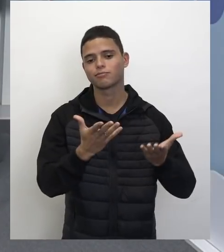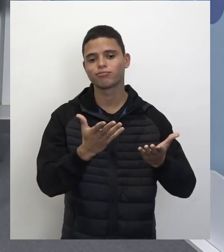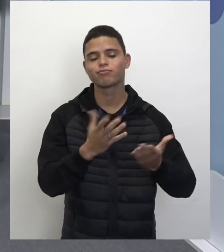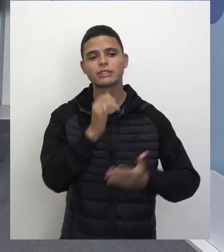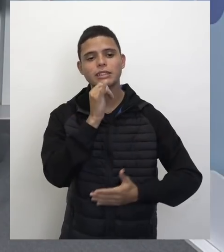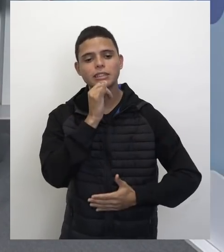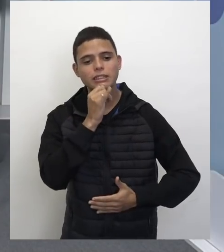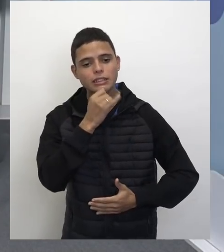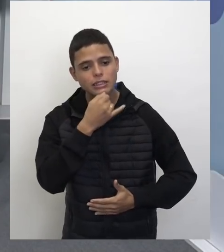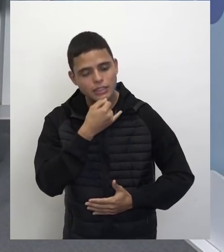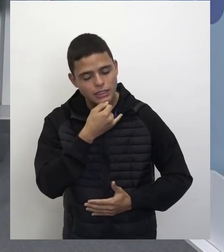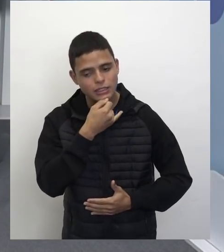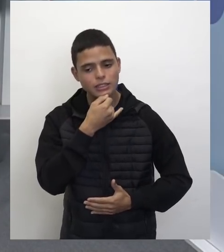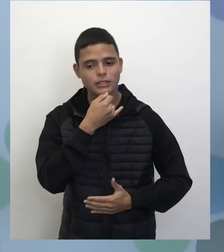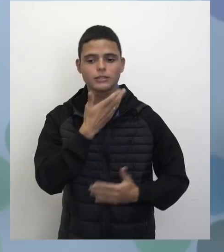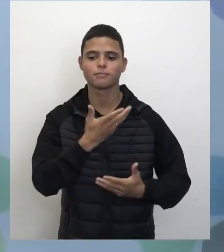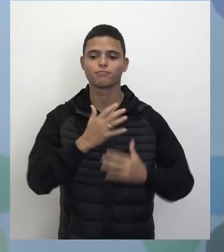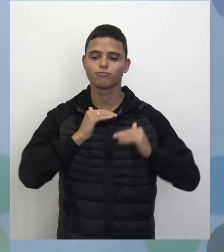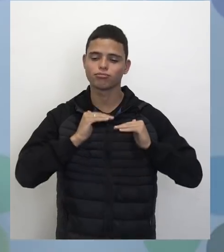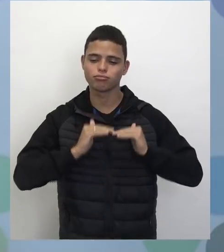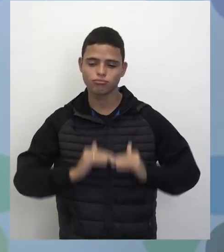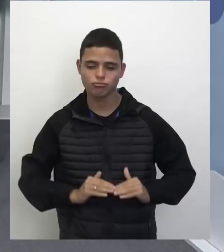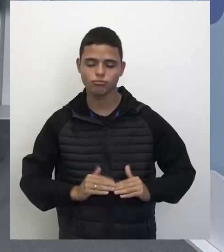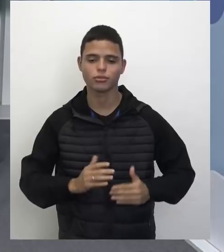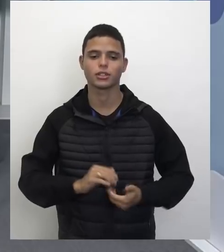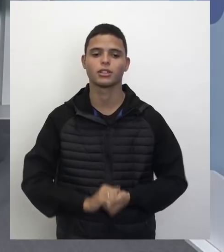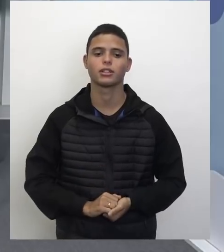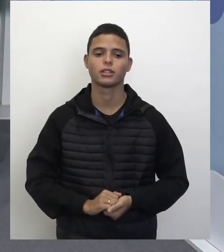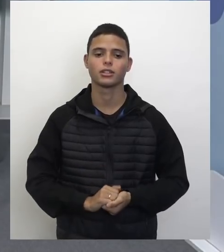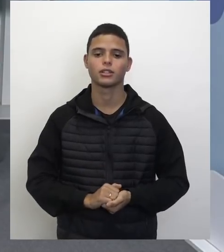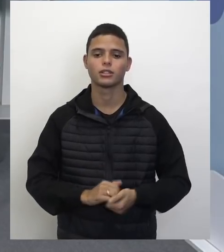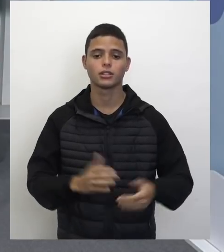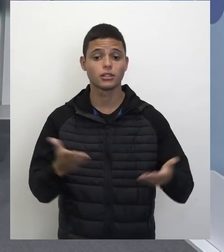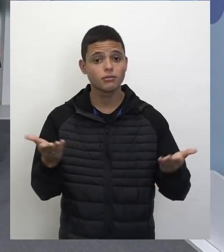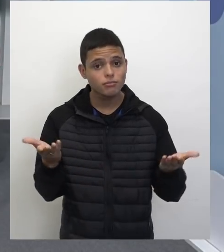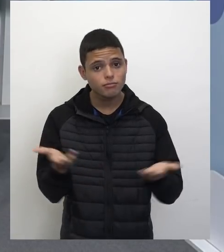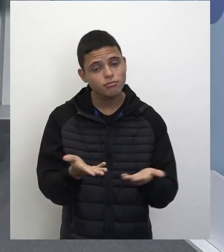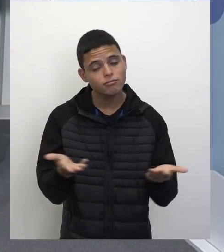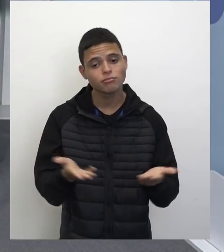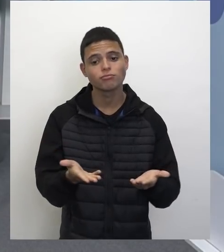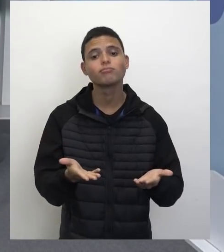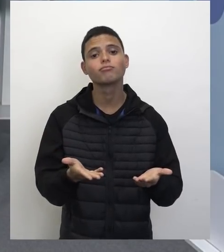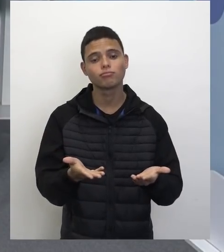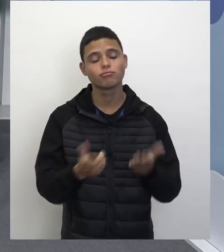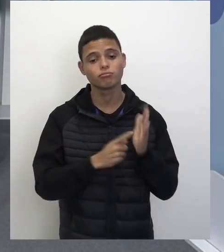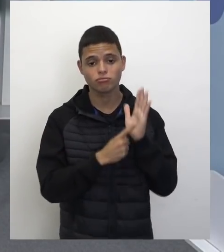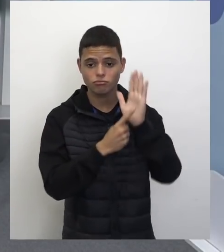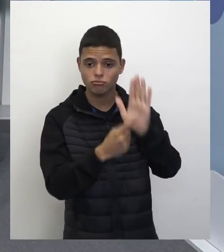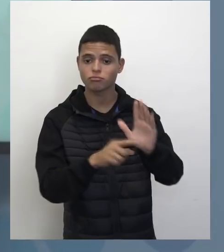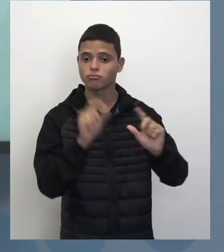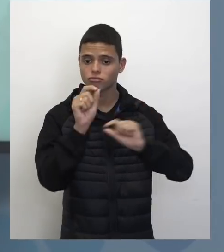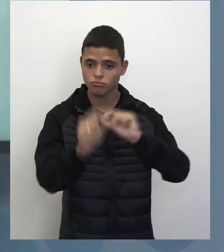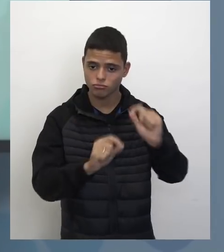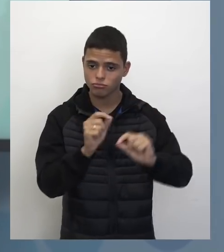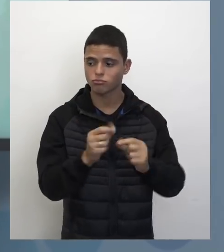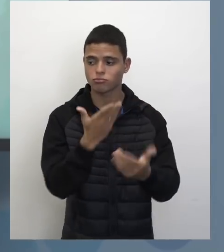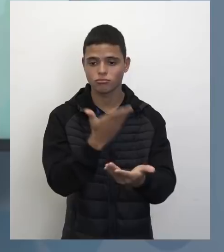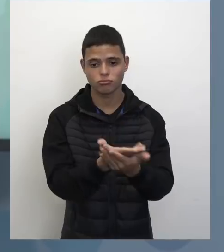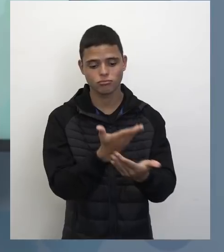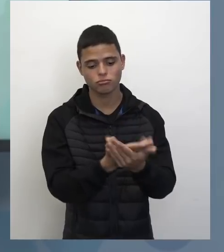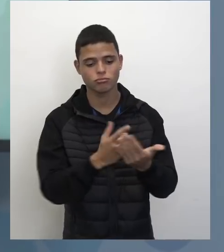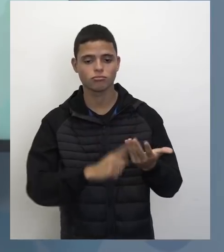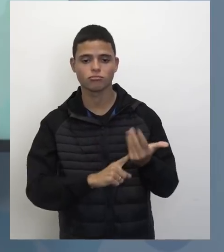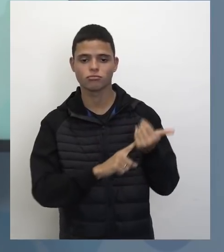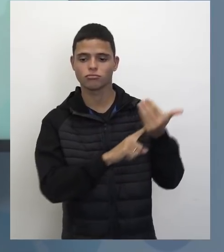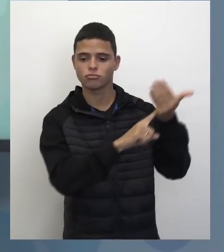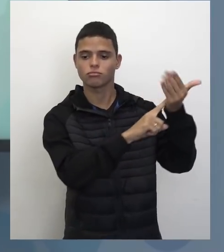aí. Hashtag chateado. Hashtag chateado. E aí hoje a gente veio trazer aí uma aula pra vocês de tecnologia, pra gente